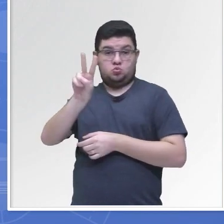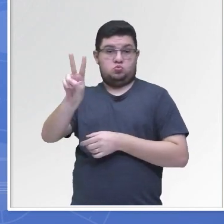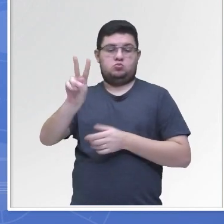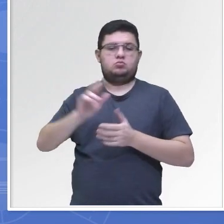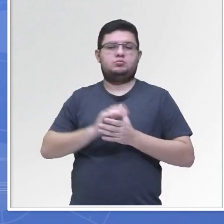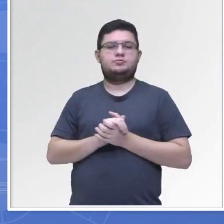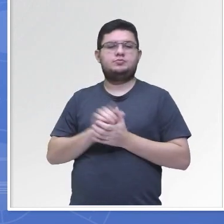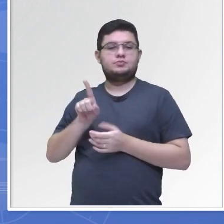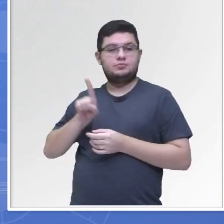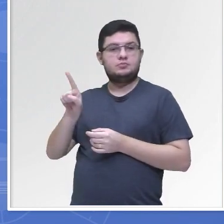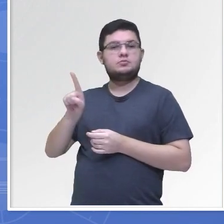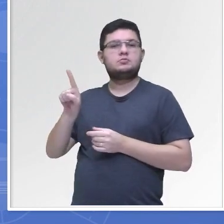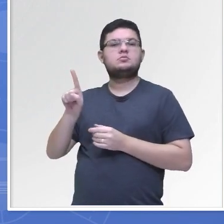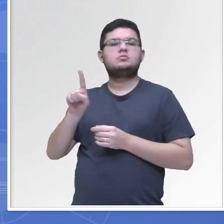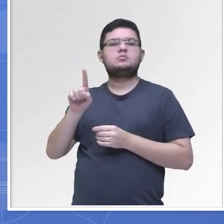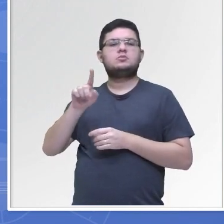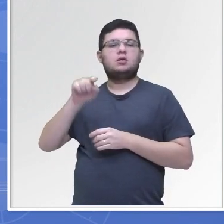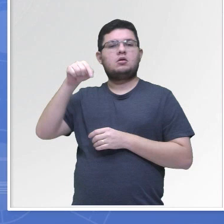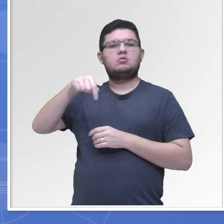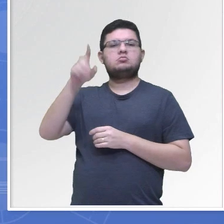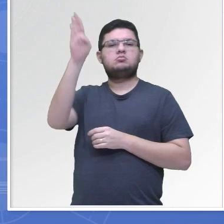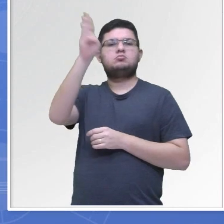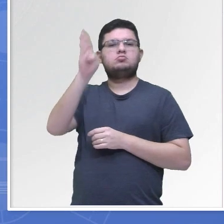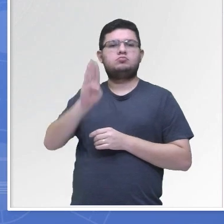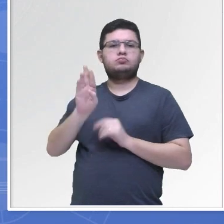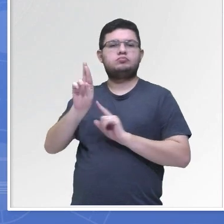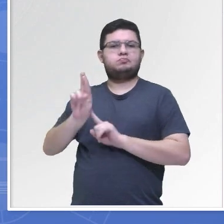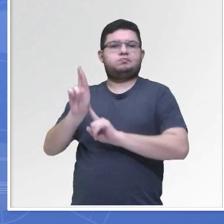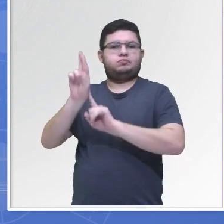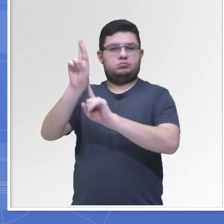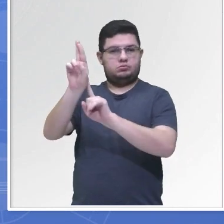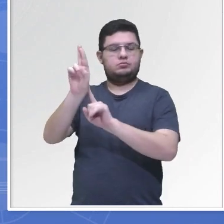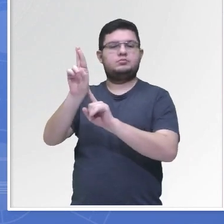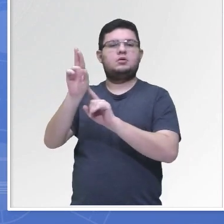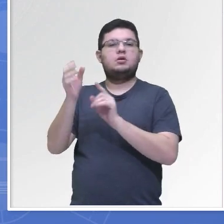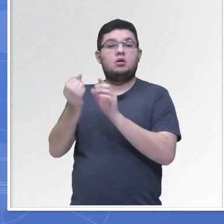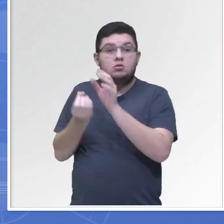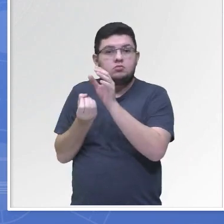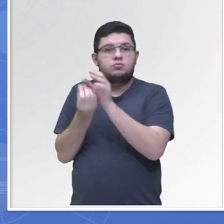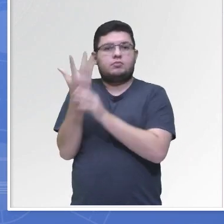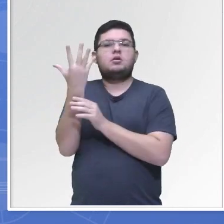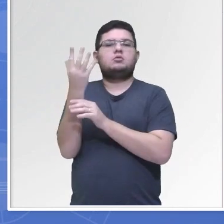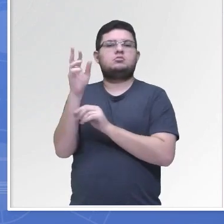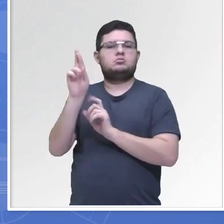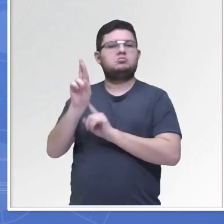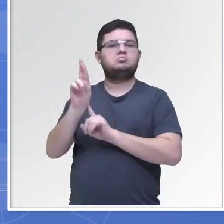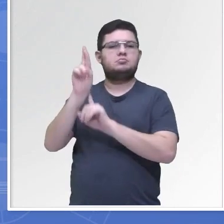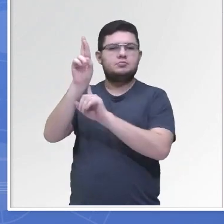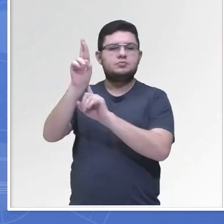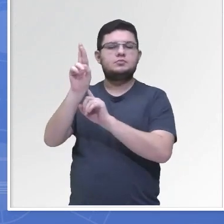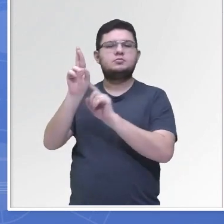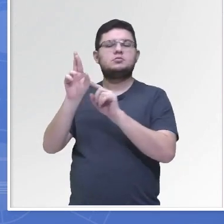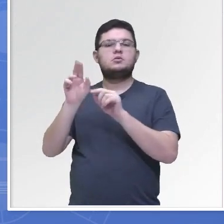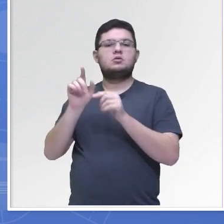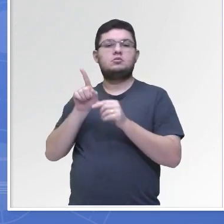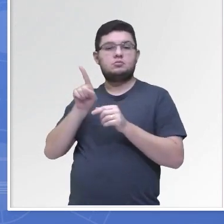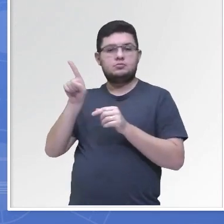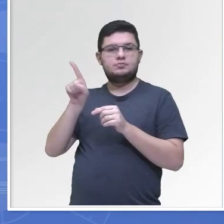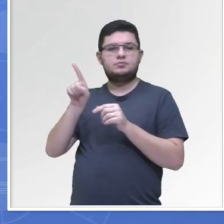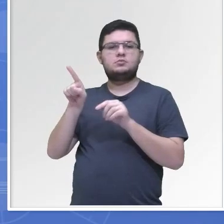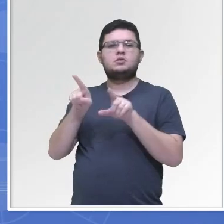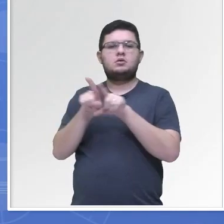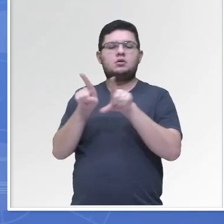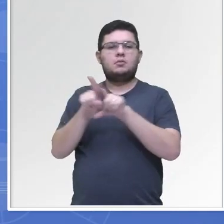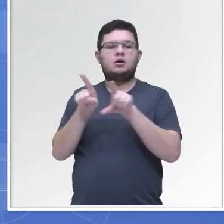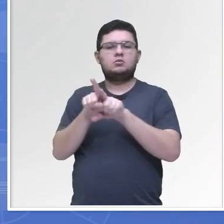em 1889 à Revolução de 1930. Então, nós temos aí um período histórico bem importante